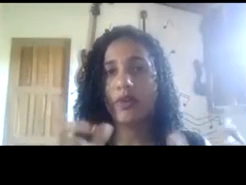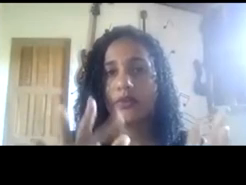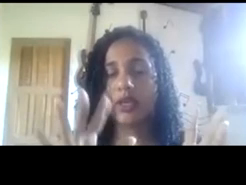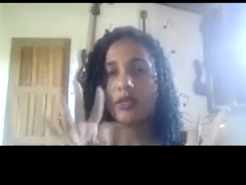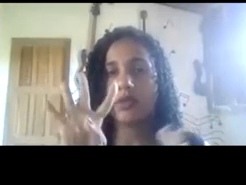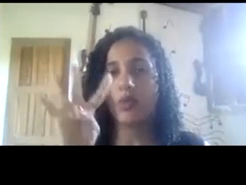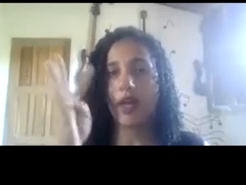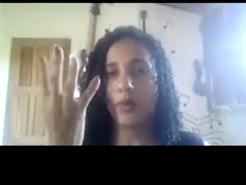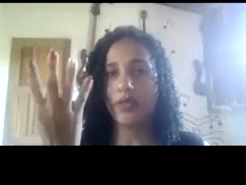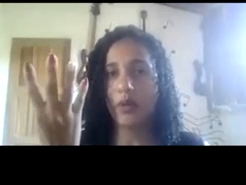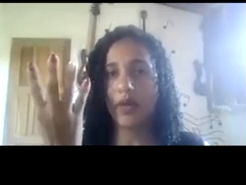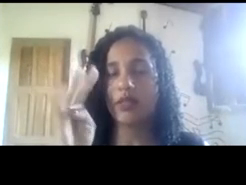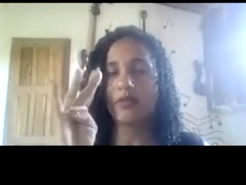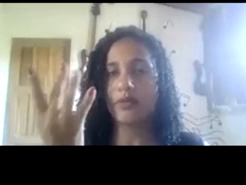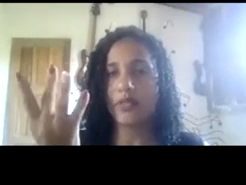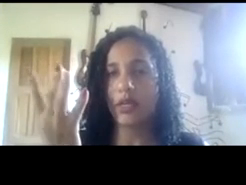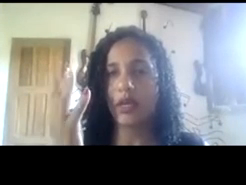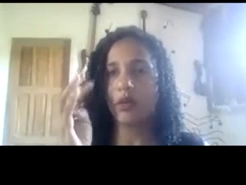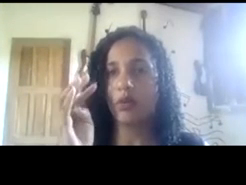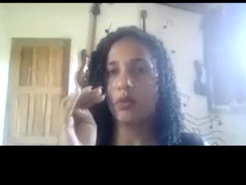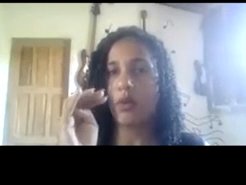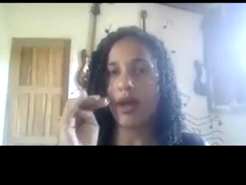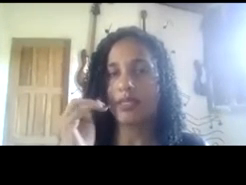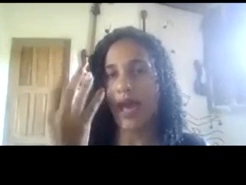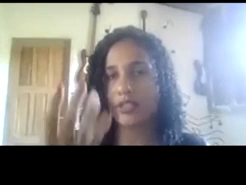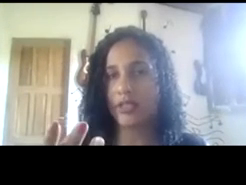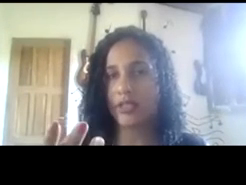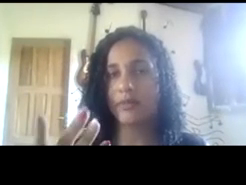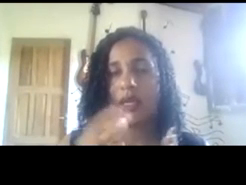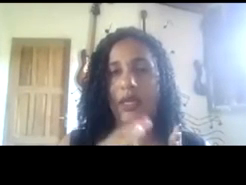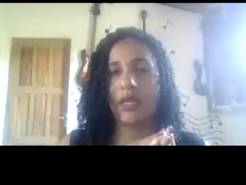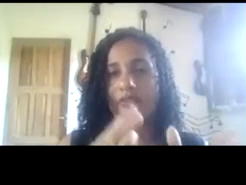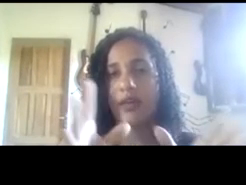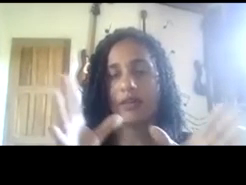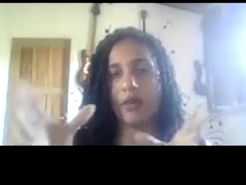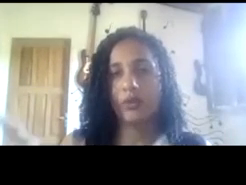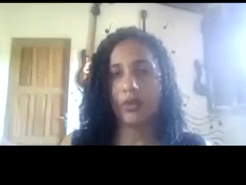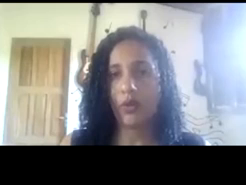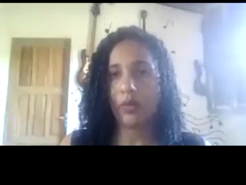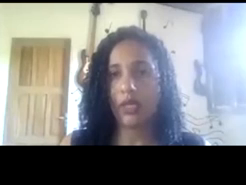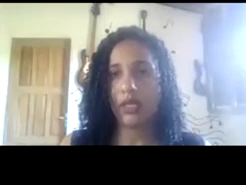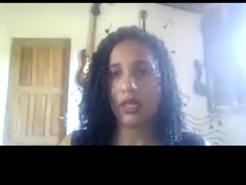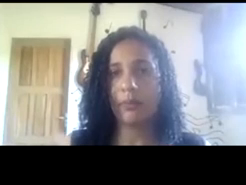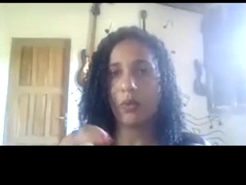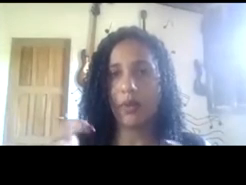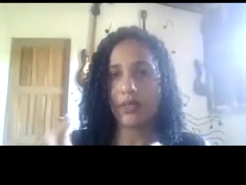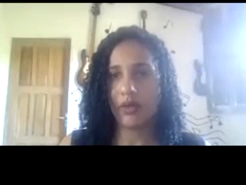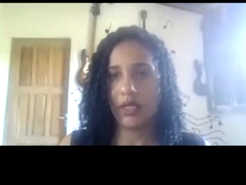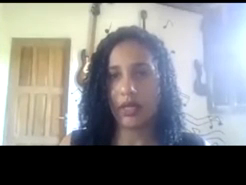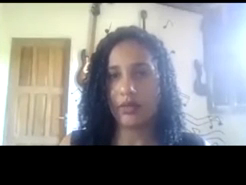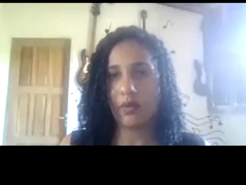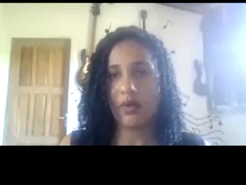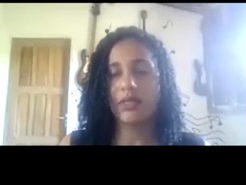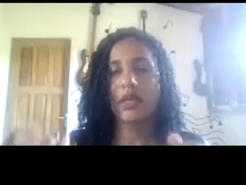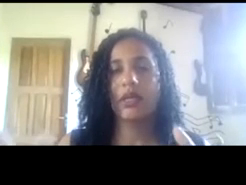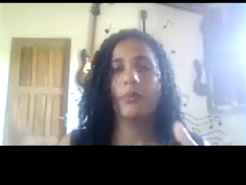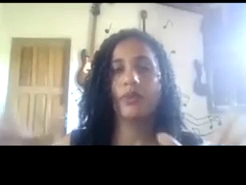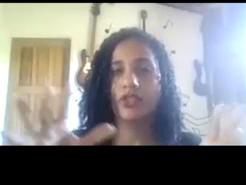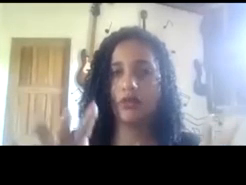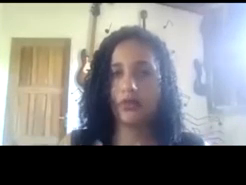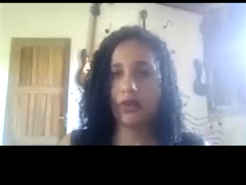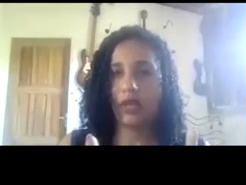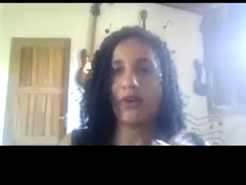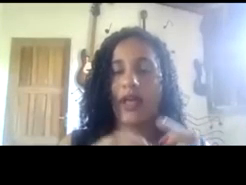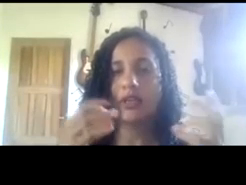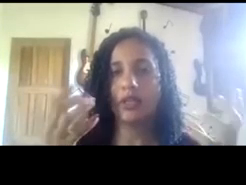retorno a gente vai ver quem são as 4 pessoas que vão ser as partes, e aí vai se encontrar com a Miguiana para algumas orientações.